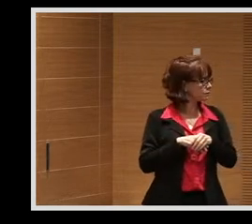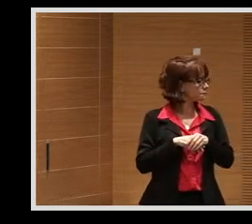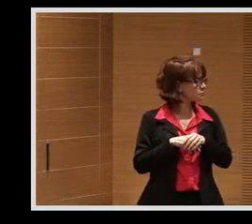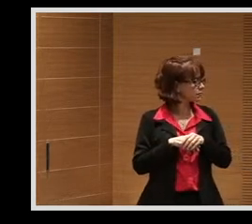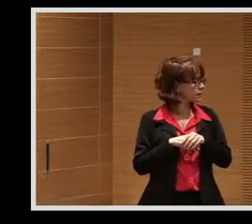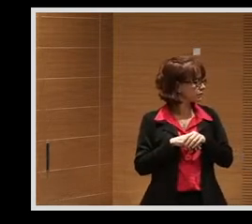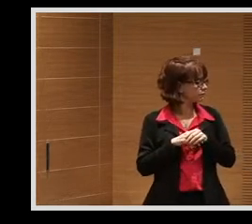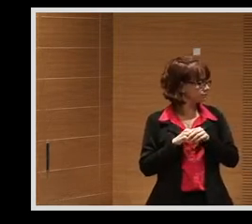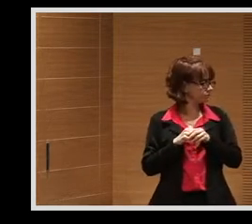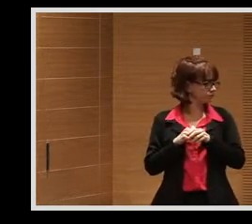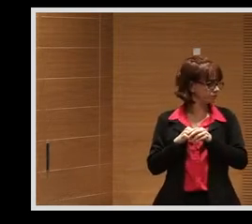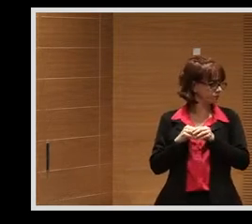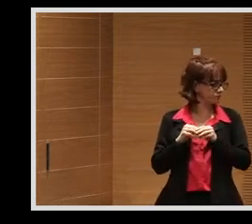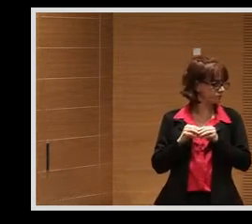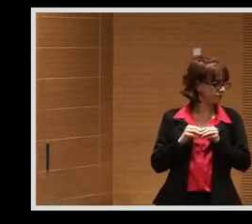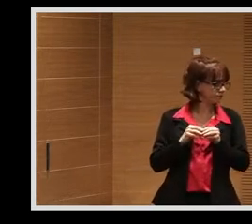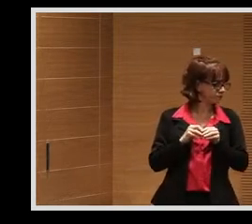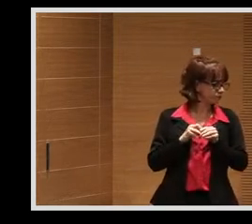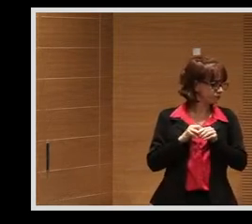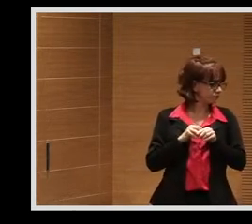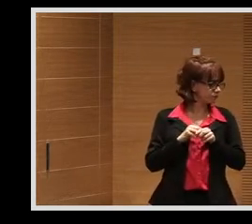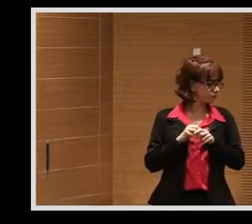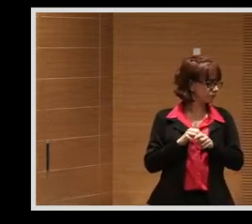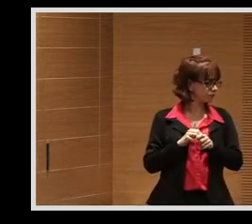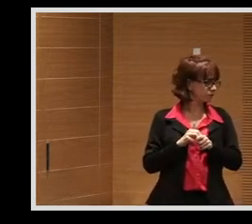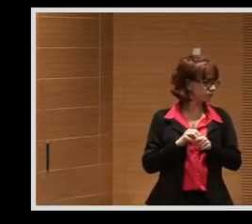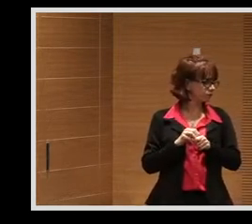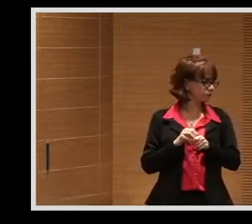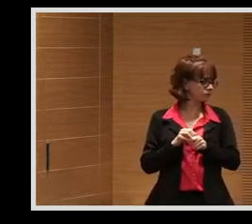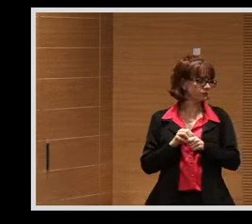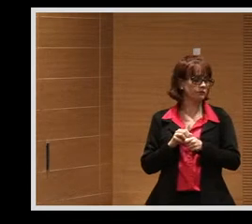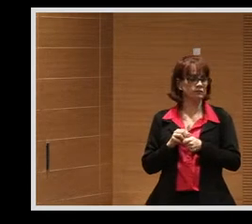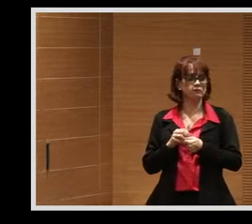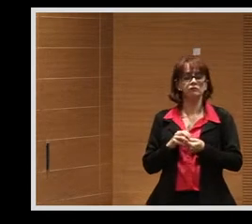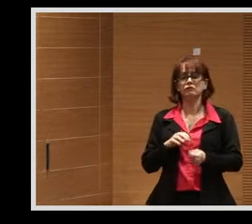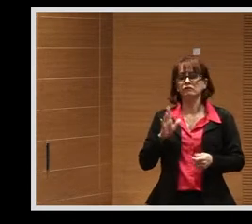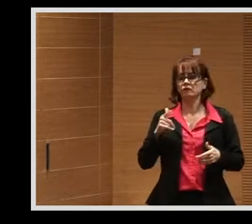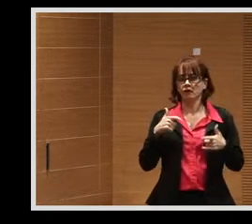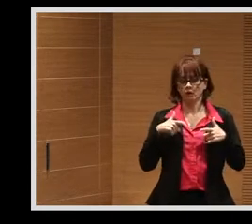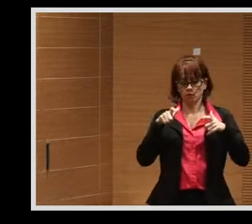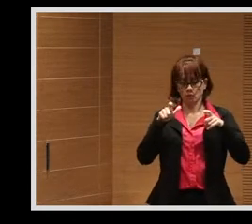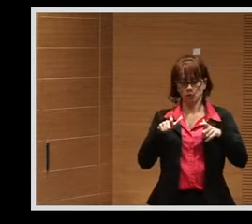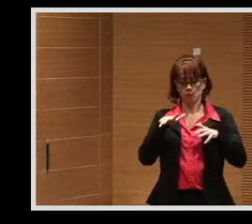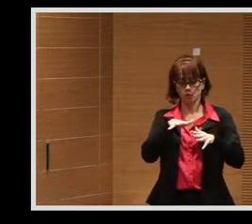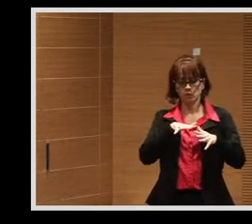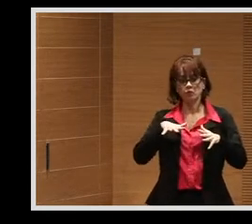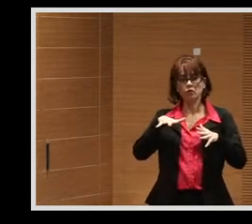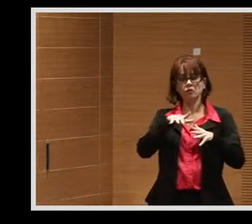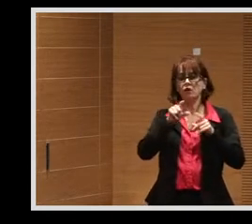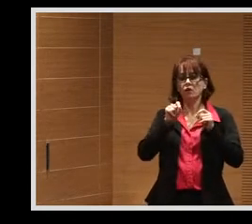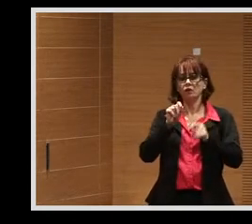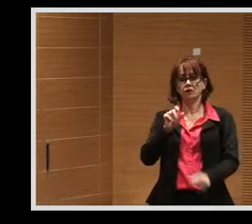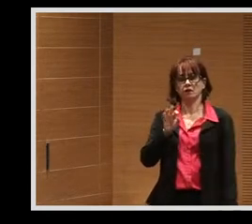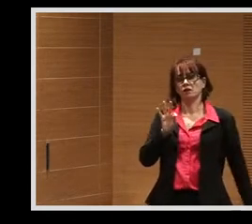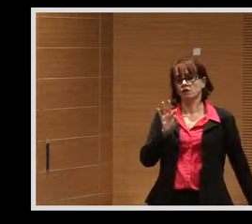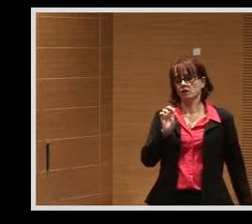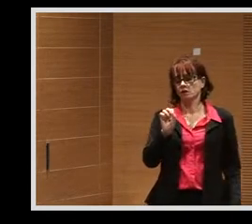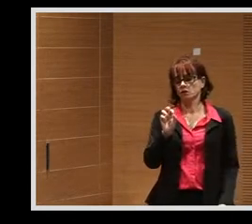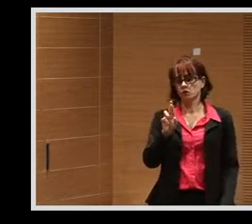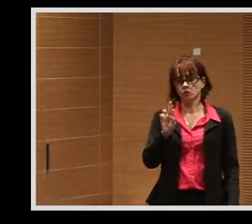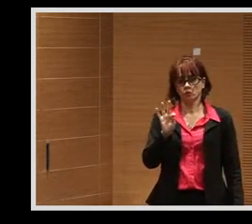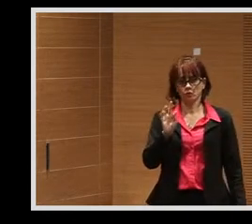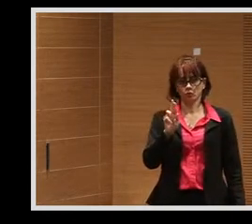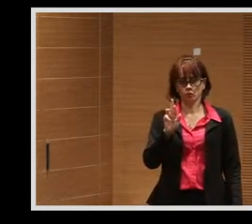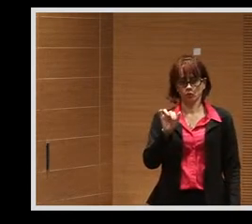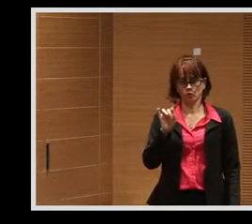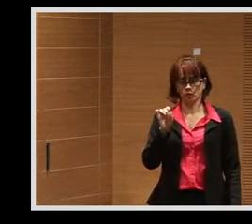expressão do Emerson Merri, que fala do lugar torturador dos trabalhadores de saúde. Torturador é aquele que quer fazer você